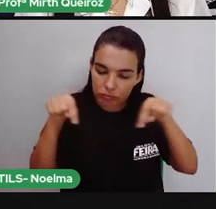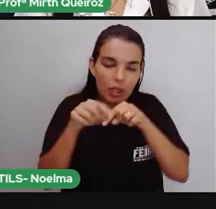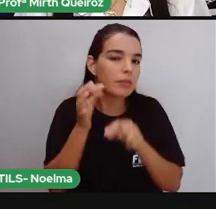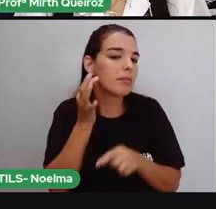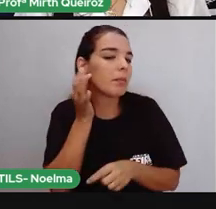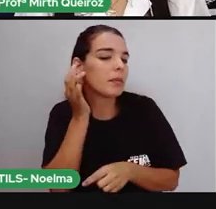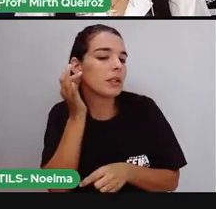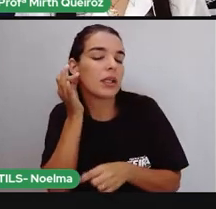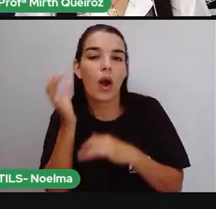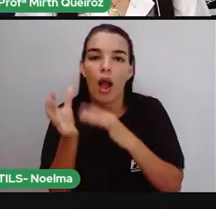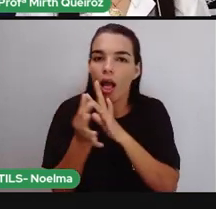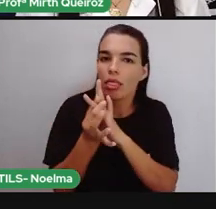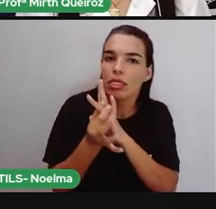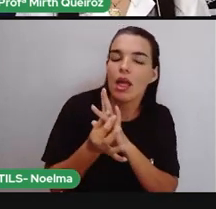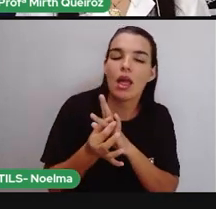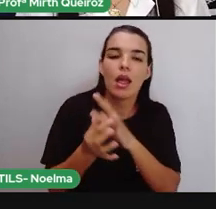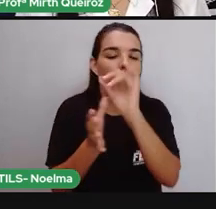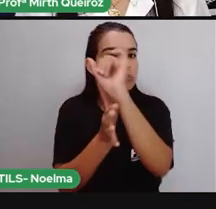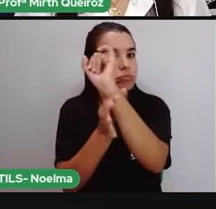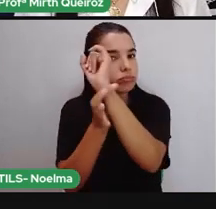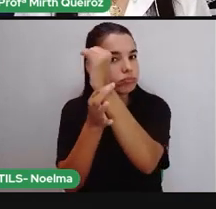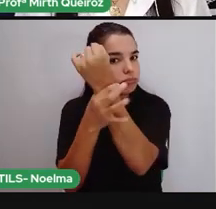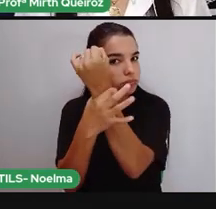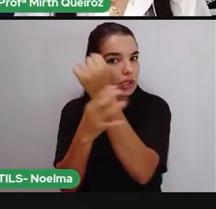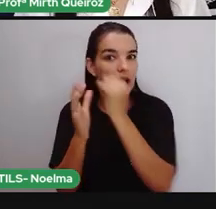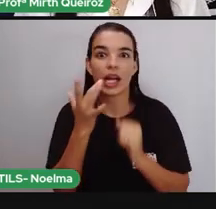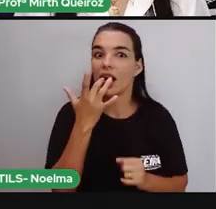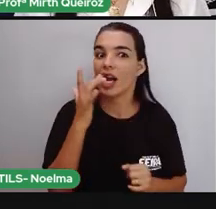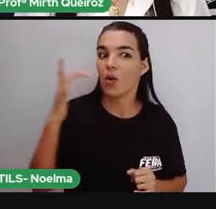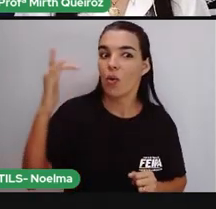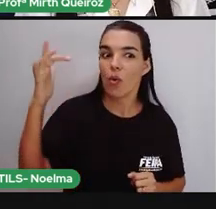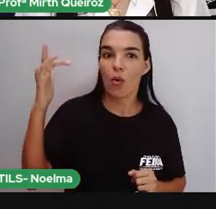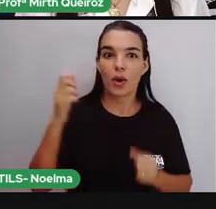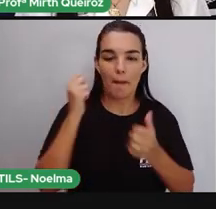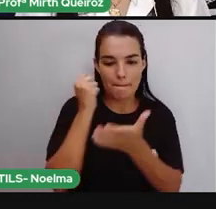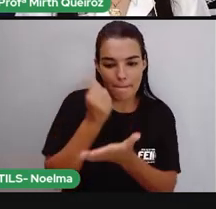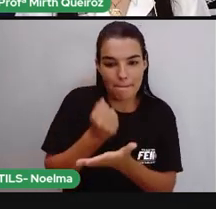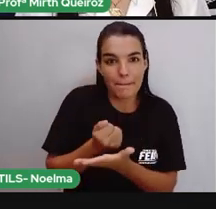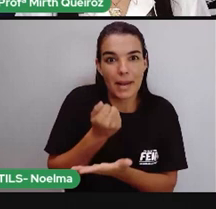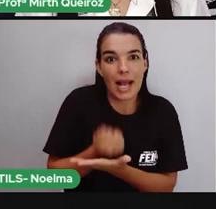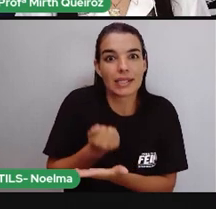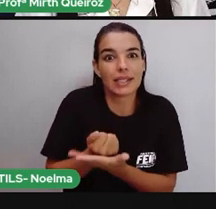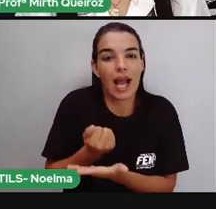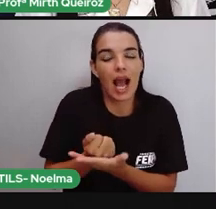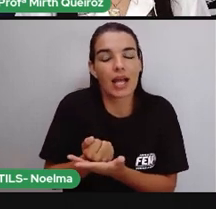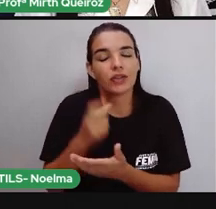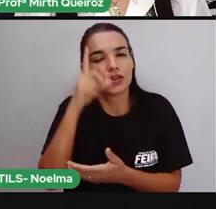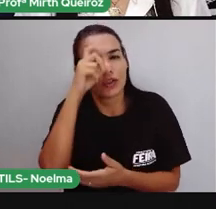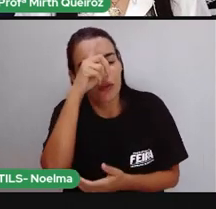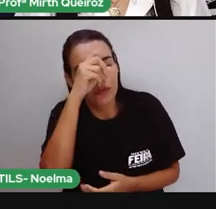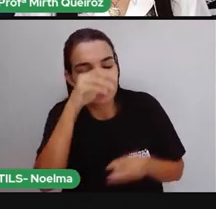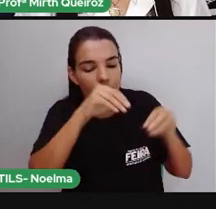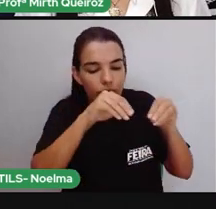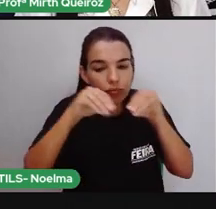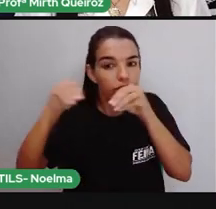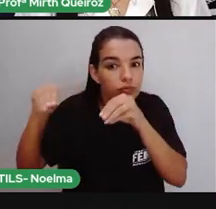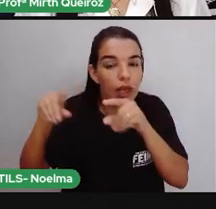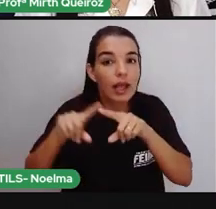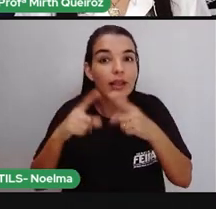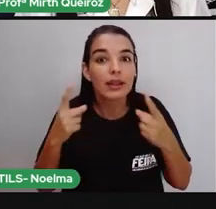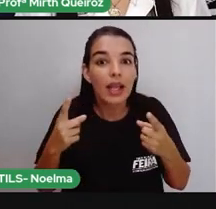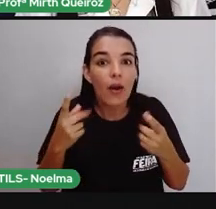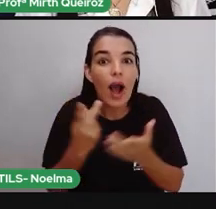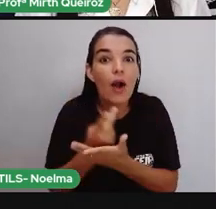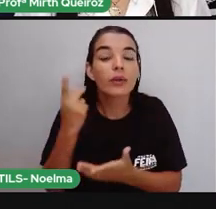brinquedos, anéis, brateleitos. Os metais eram pesados e de difícil transporte. Surgiram, então, as